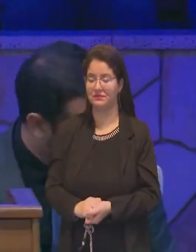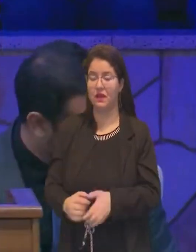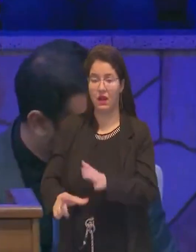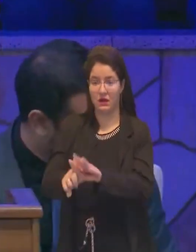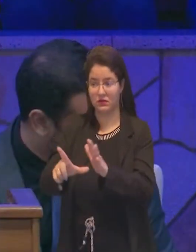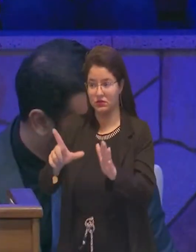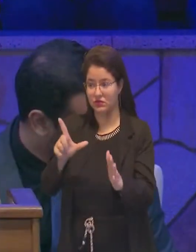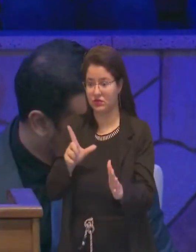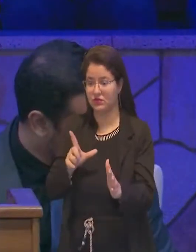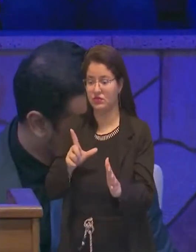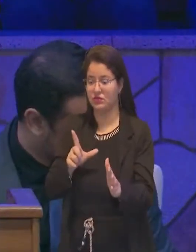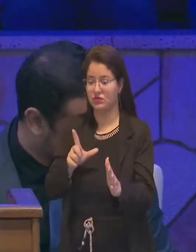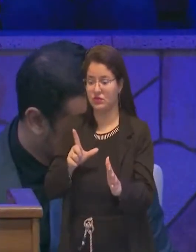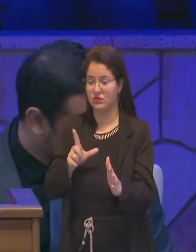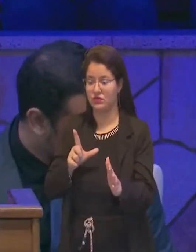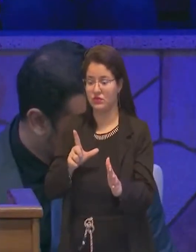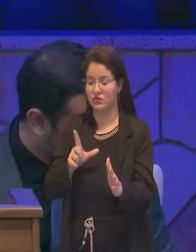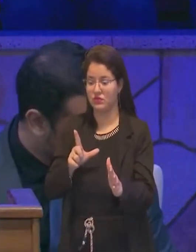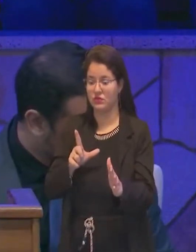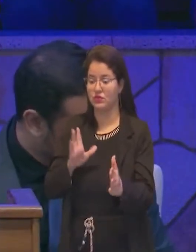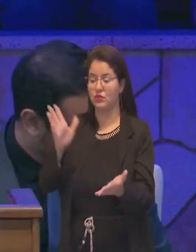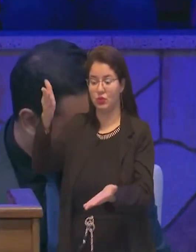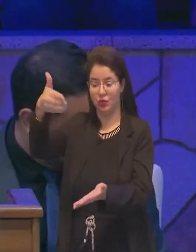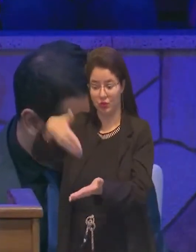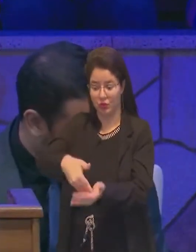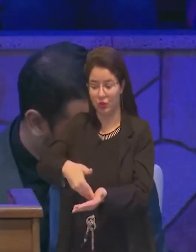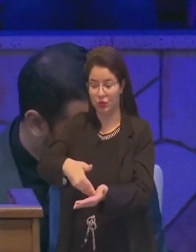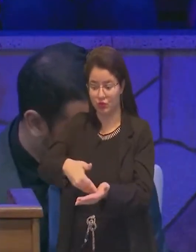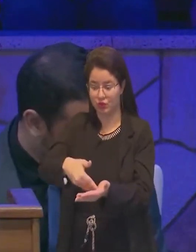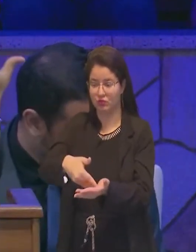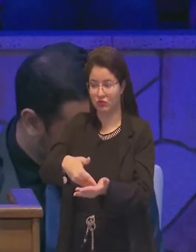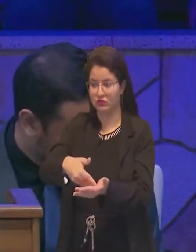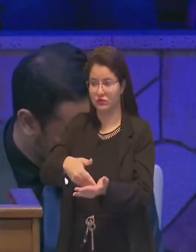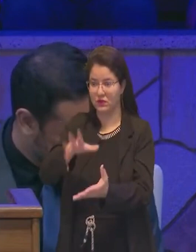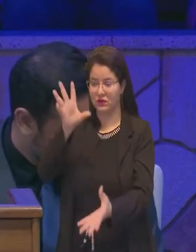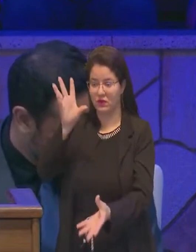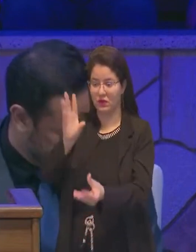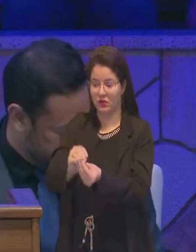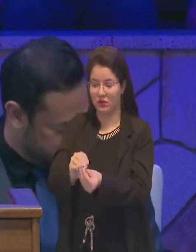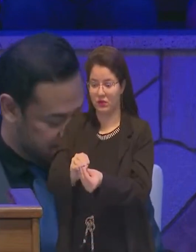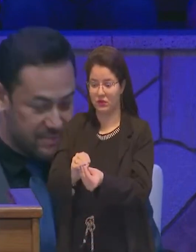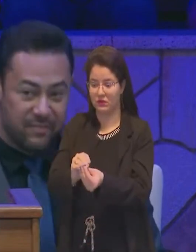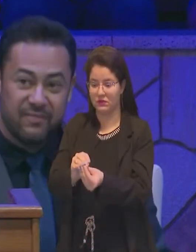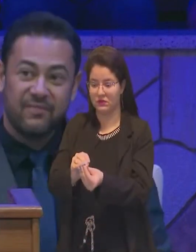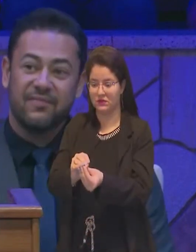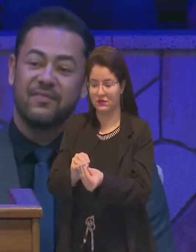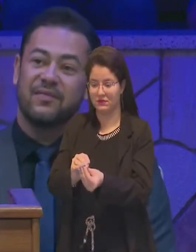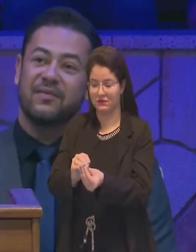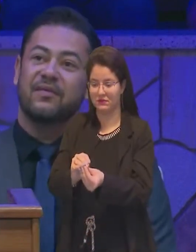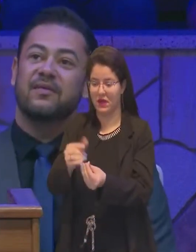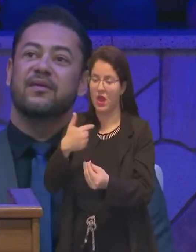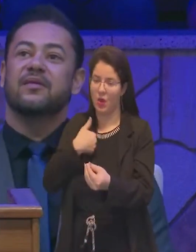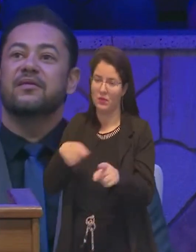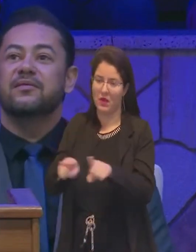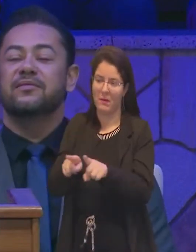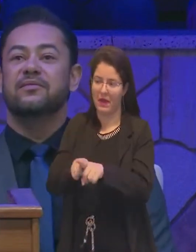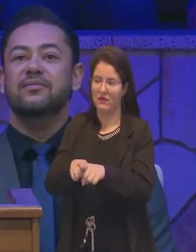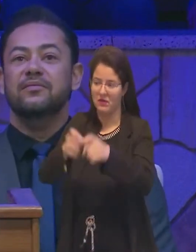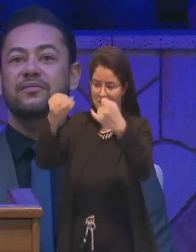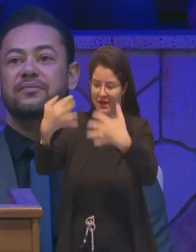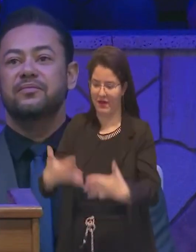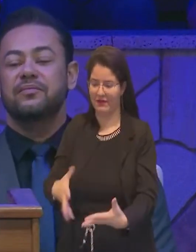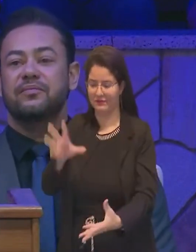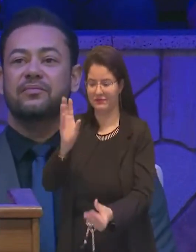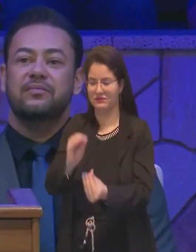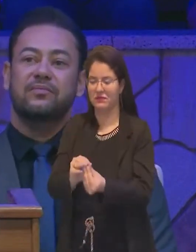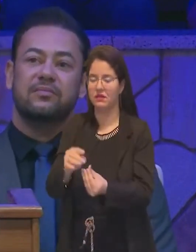Antes desse último ponto e conclusão, que o pastor também me incumbiu de fazer,